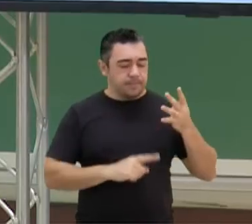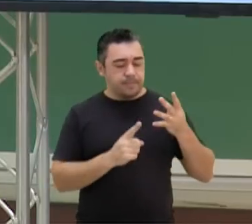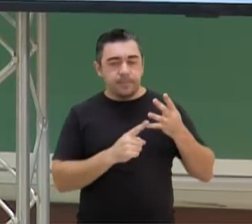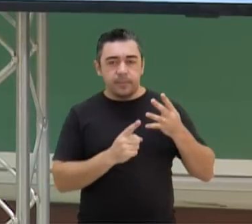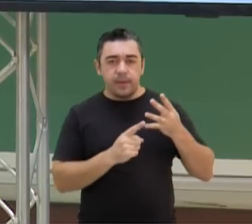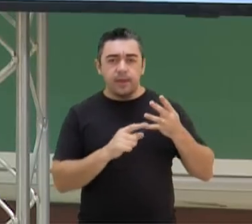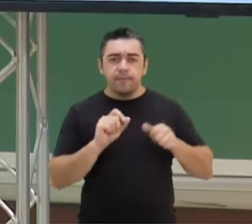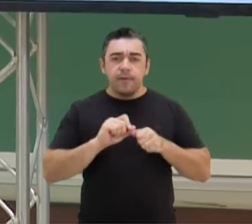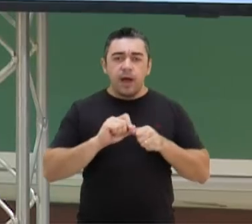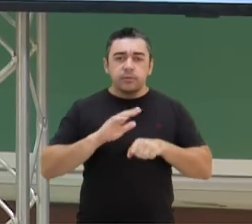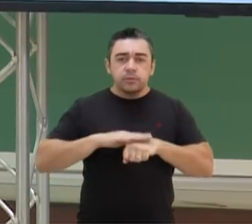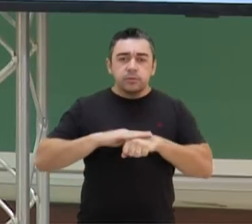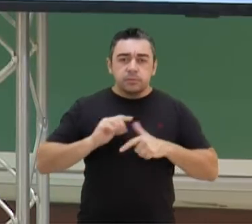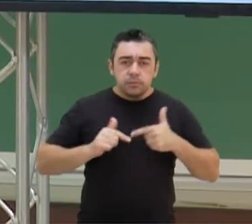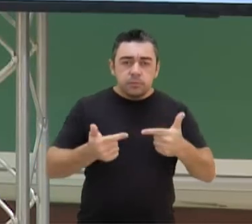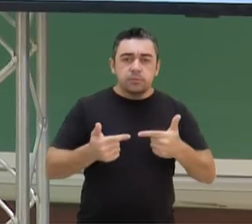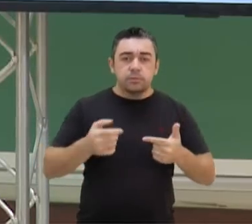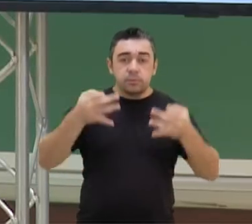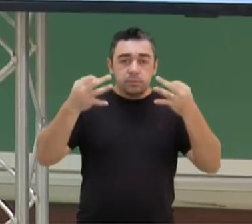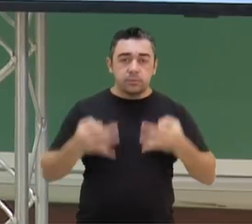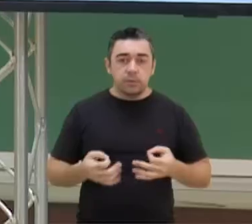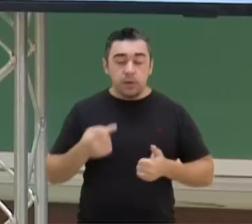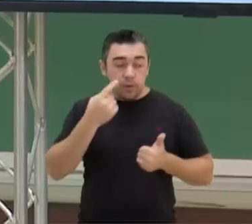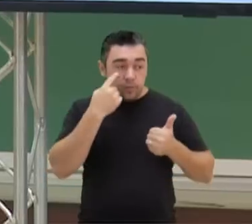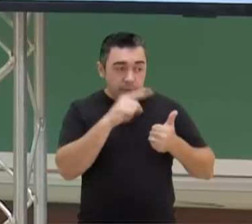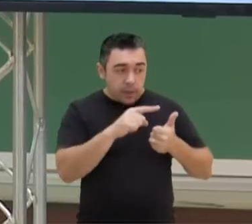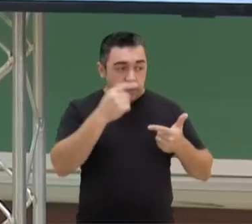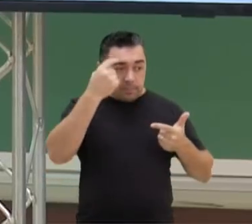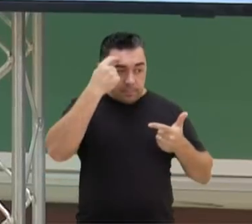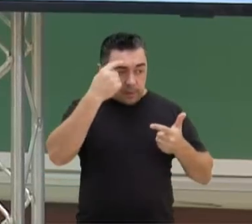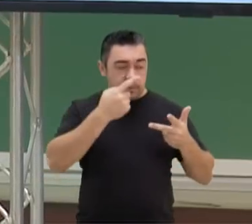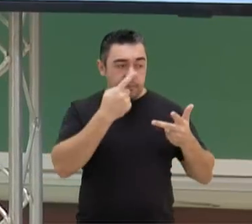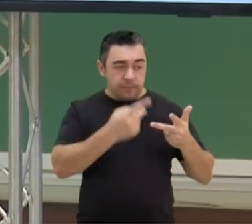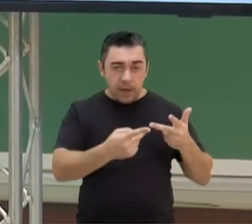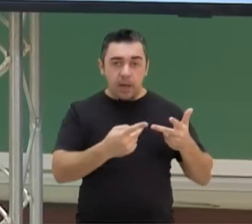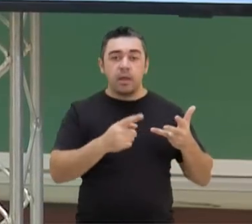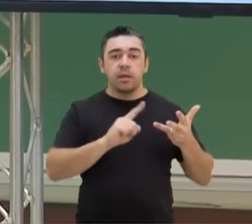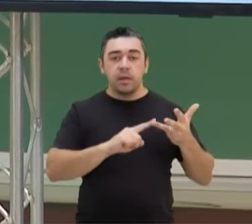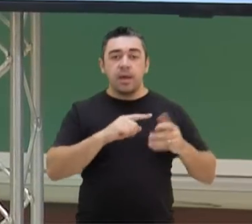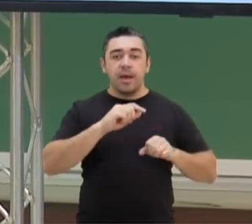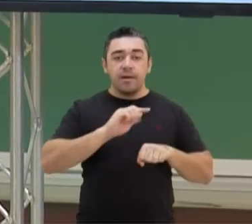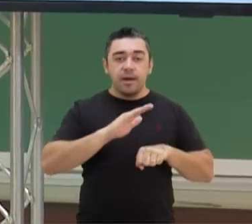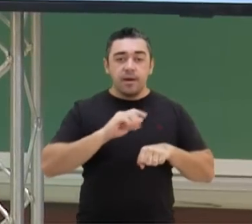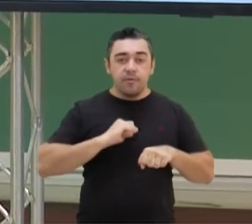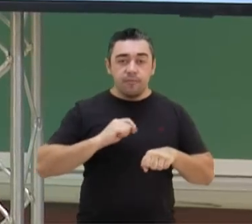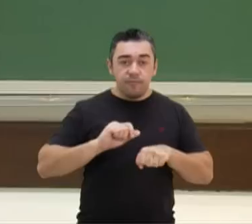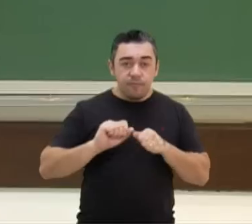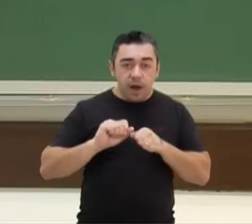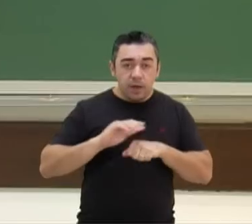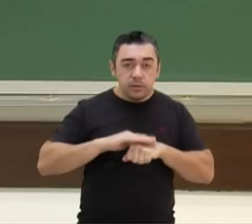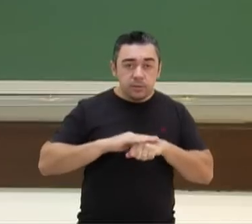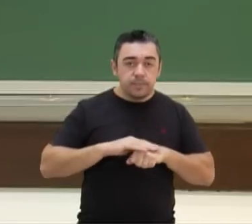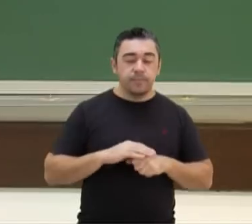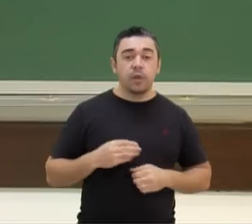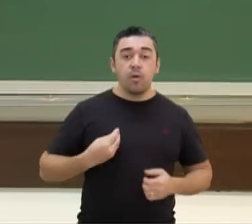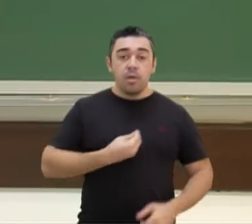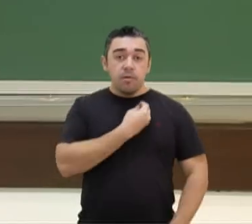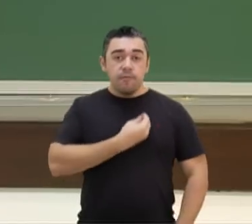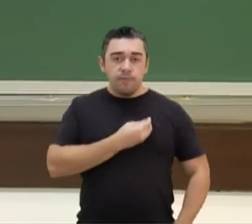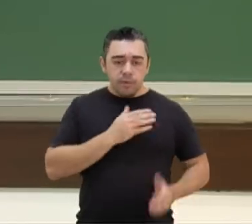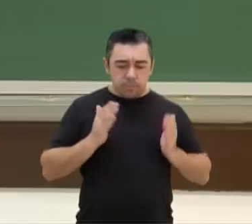Ação correta. Então, quer dizer, você vê, pensa, fala e age corretamente. E aí você vai ter um modo de vida